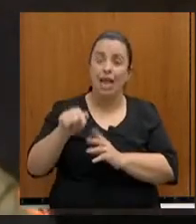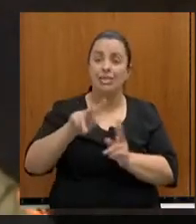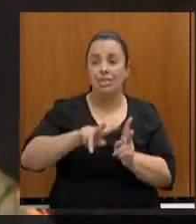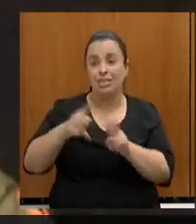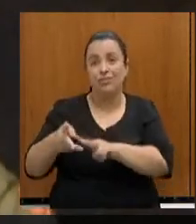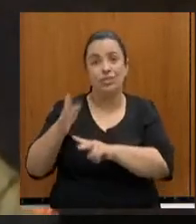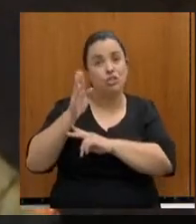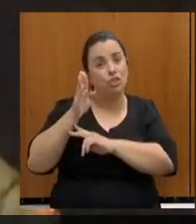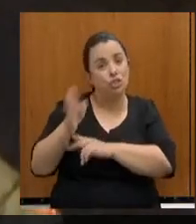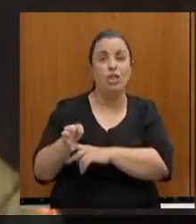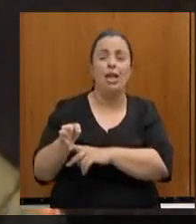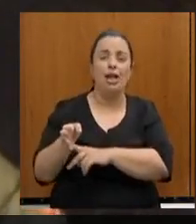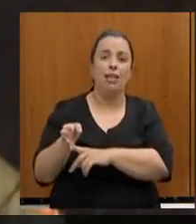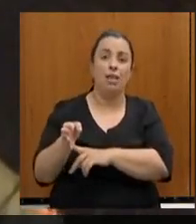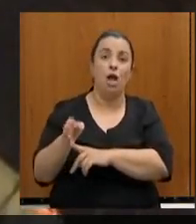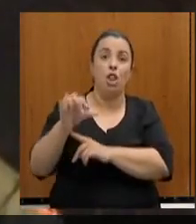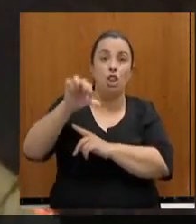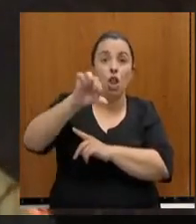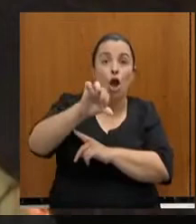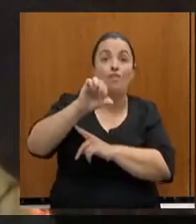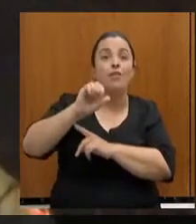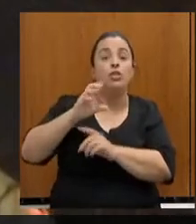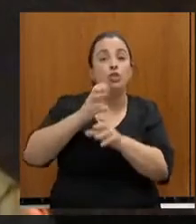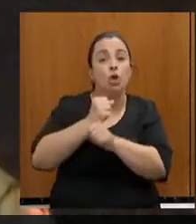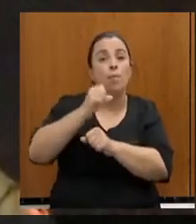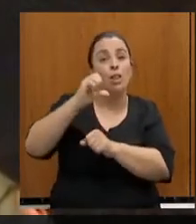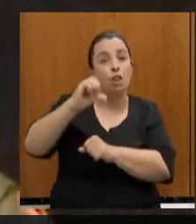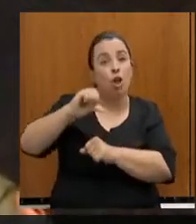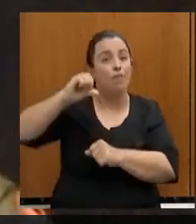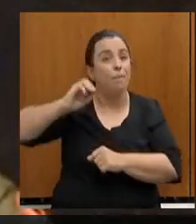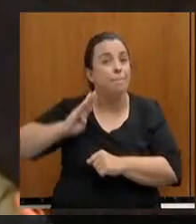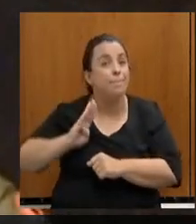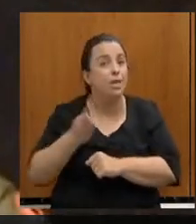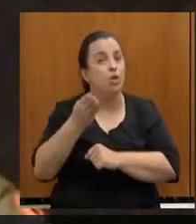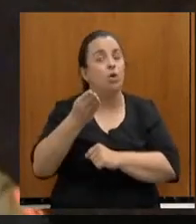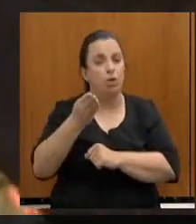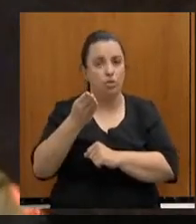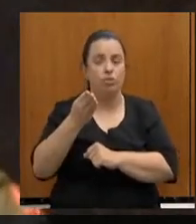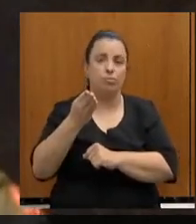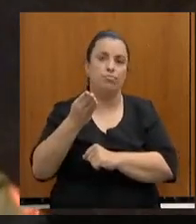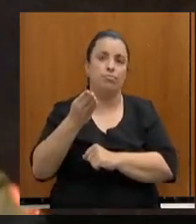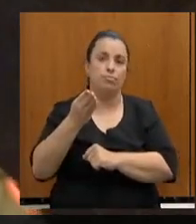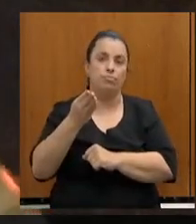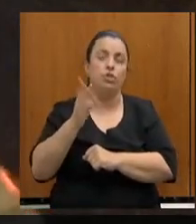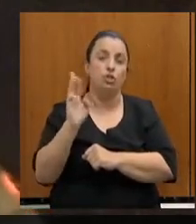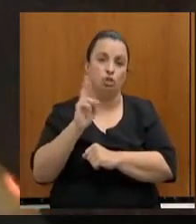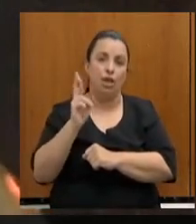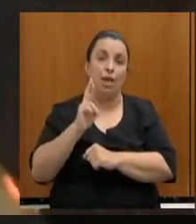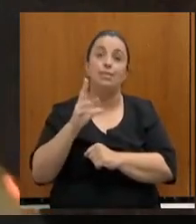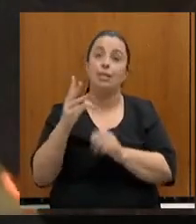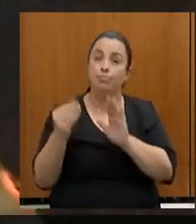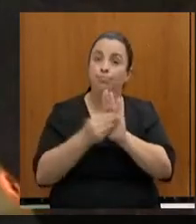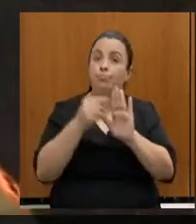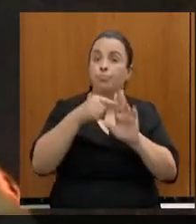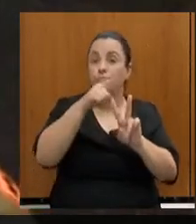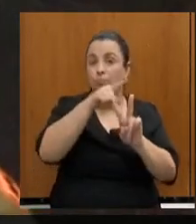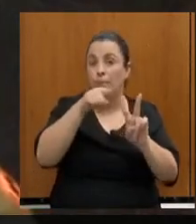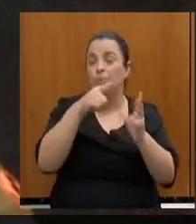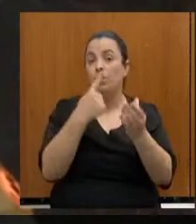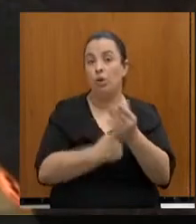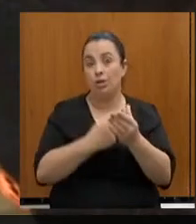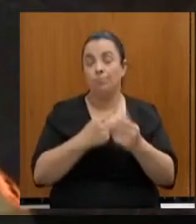atingidos 9 bilhões de reais que são previstos na cor da vale mais do que as ações